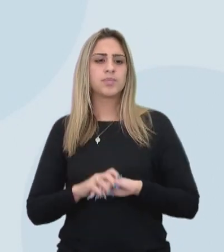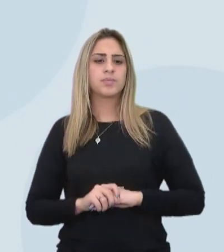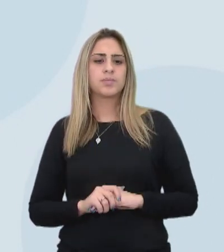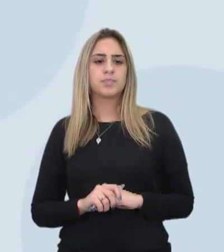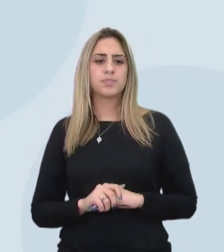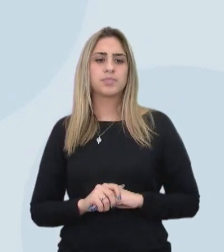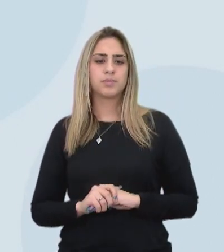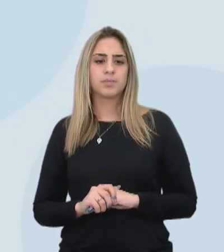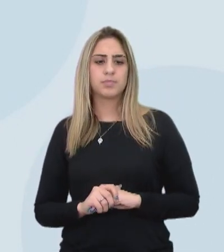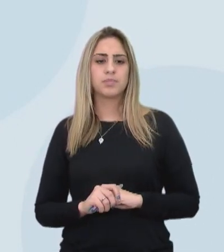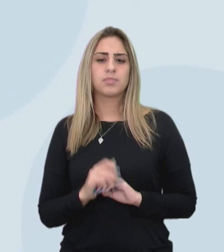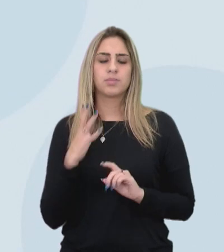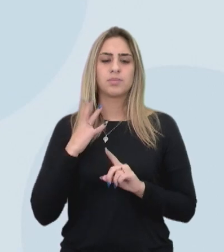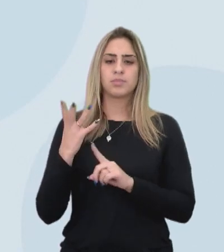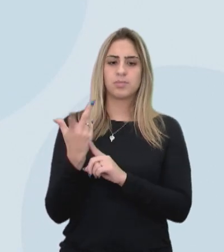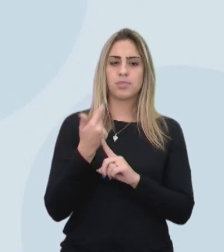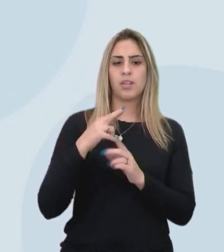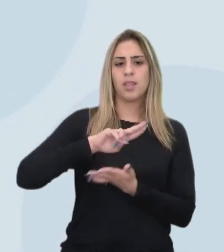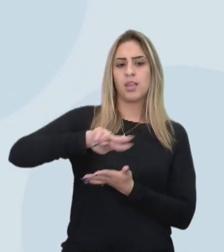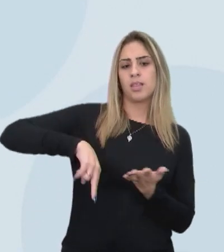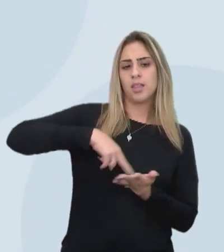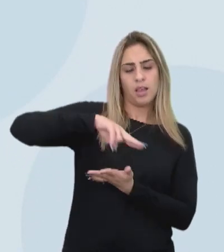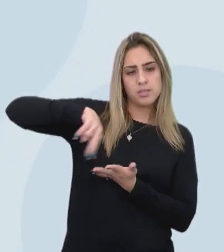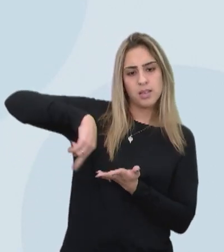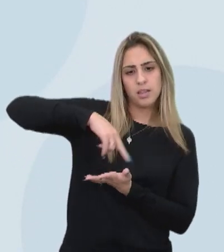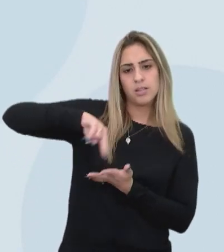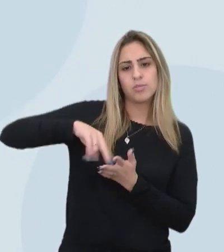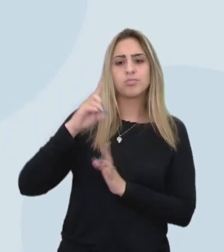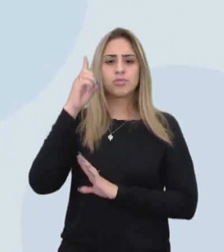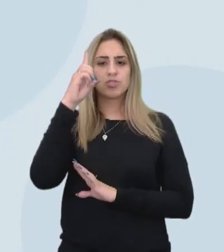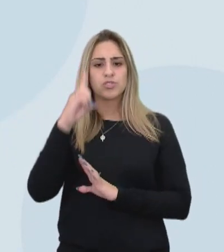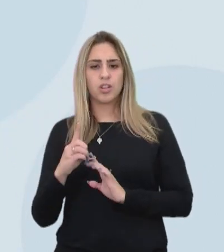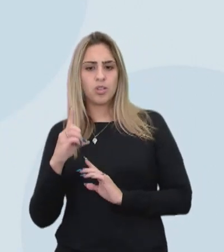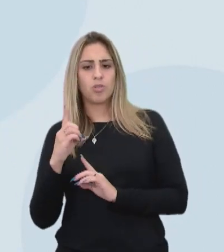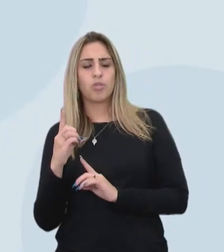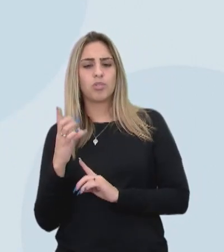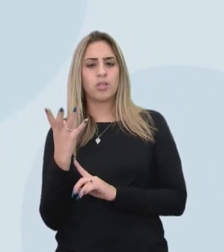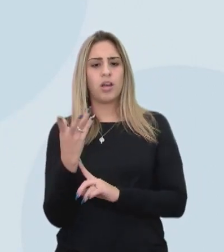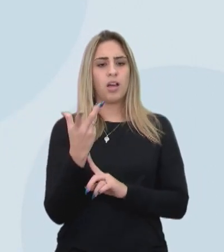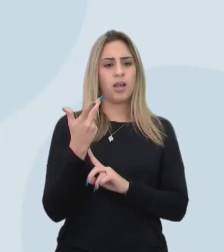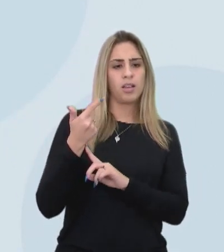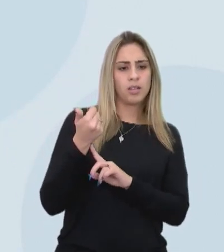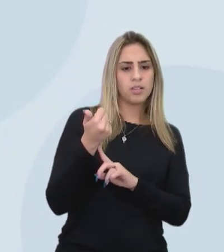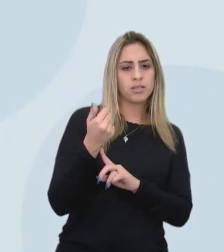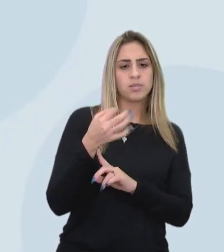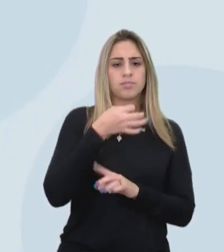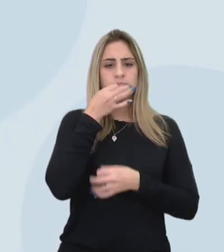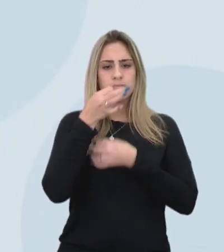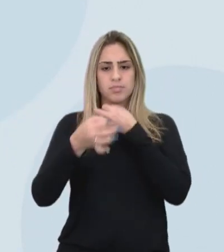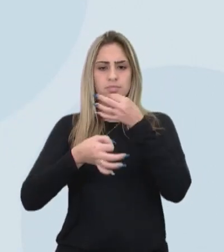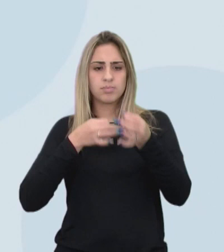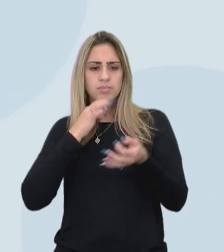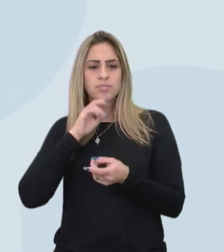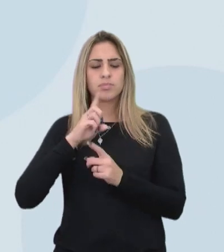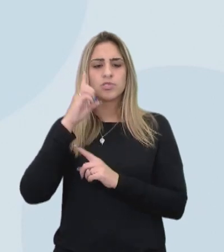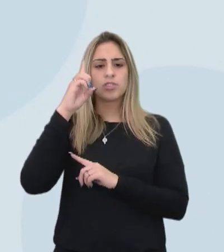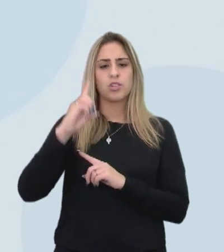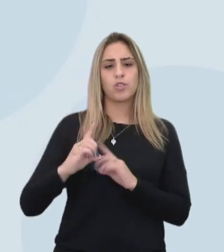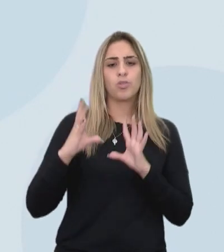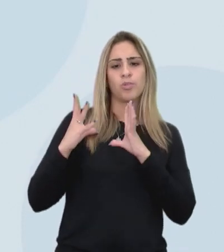aqui, esteticistas, dançarinos, diretor de arte, roteirista, crítico,